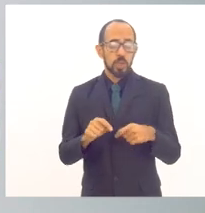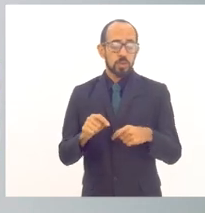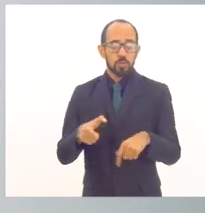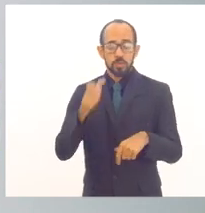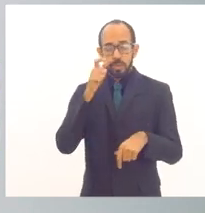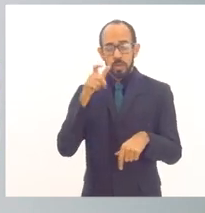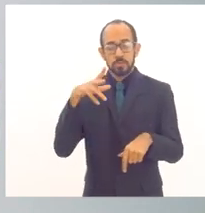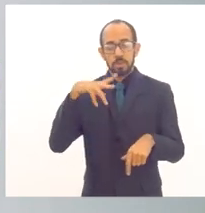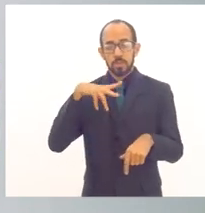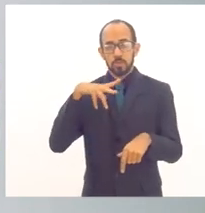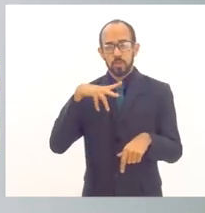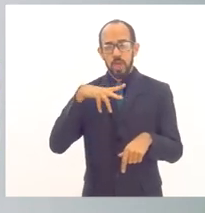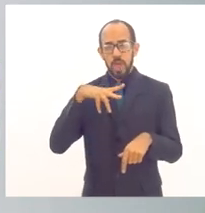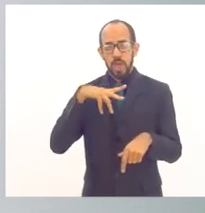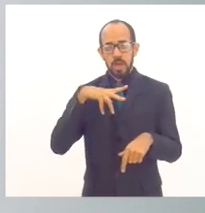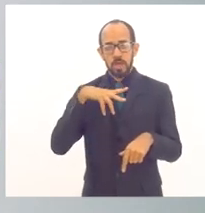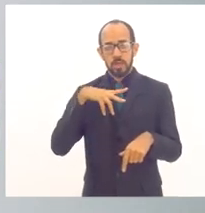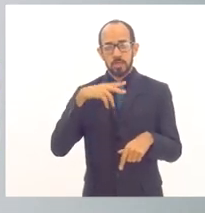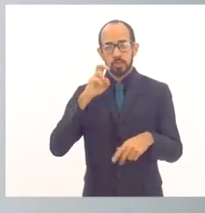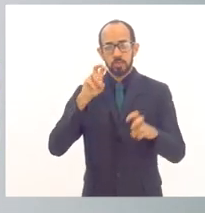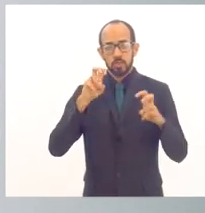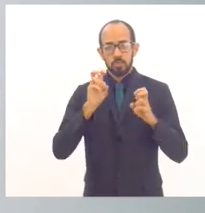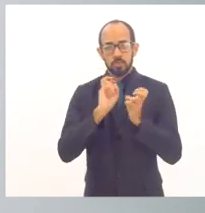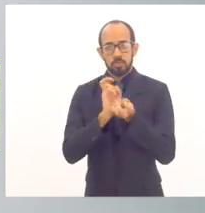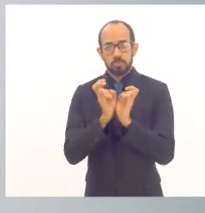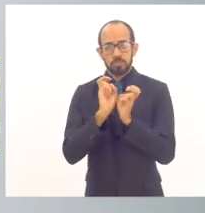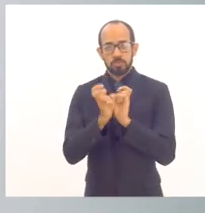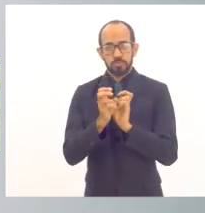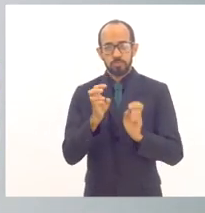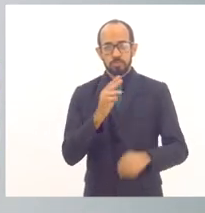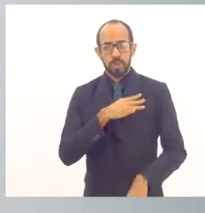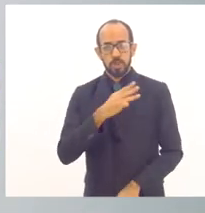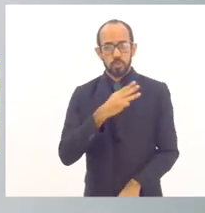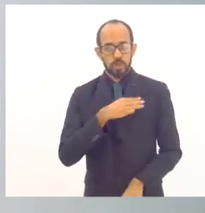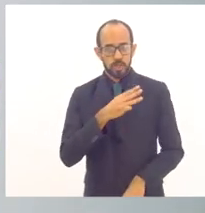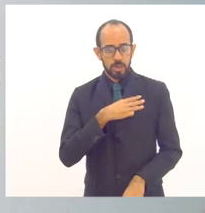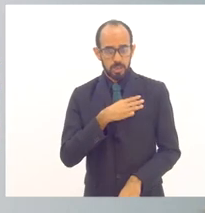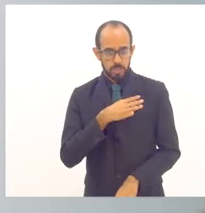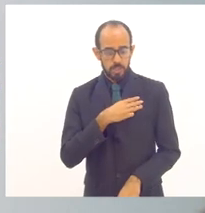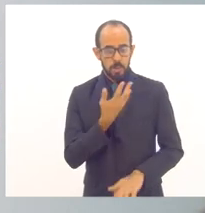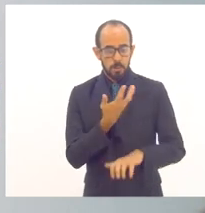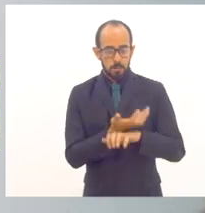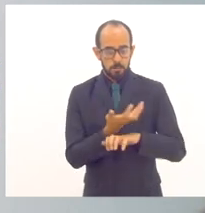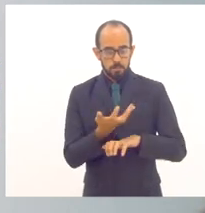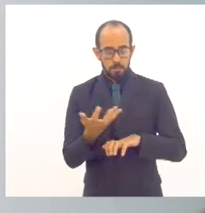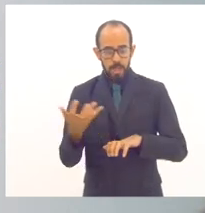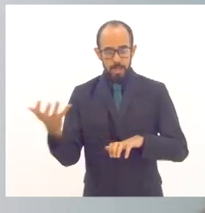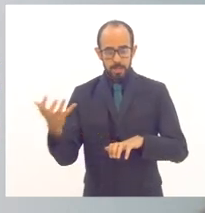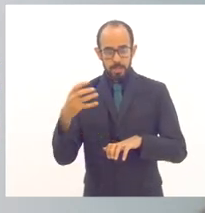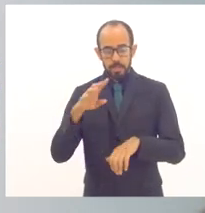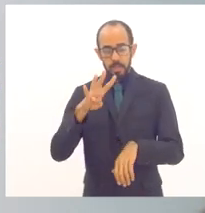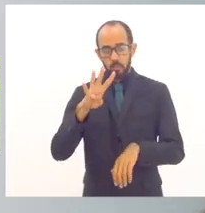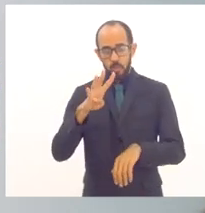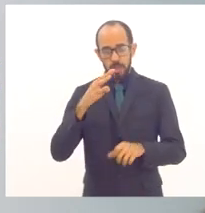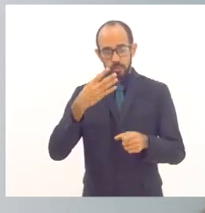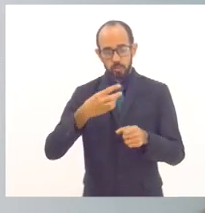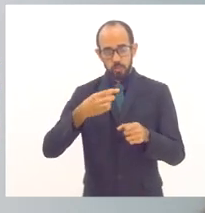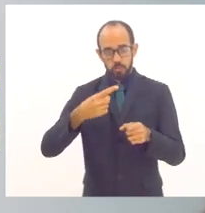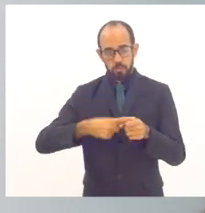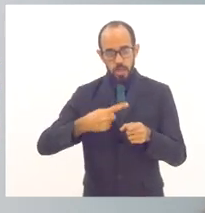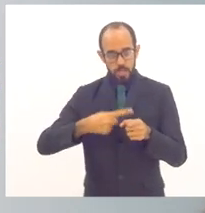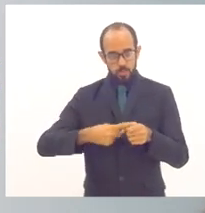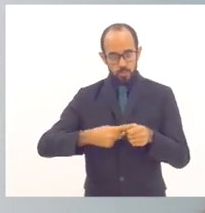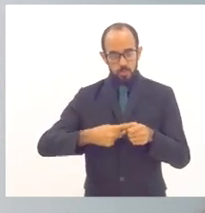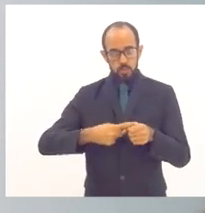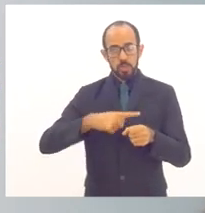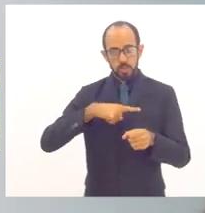pessoal, com relação à nossa arte capoeira no Parque Madureira, que é um parque que pega 4 bairros, né? E tem espaço